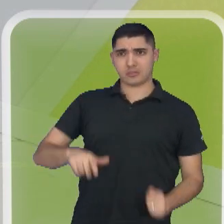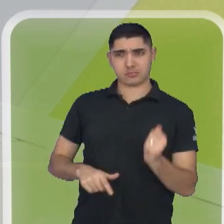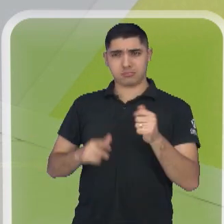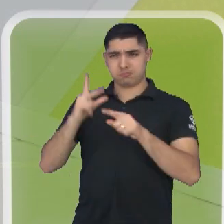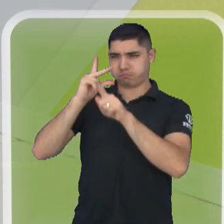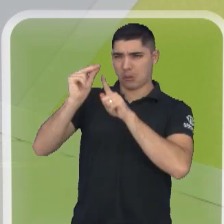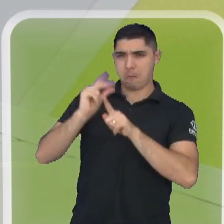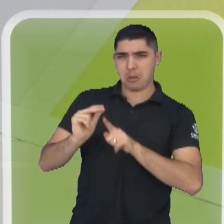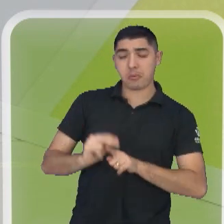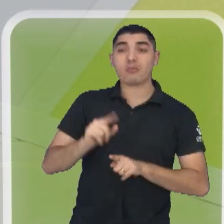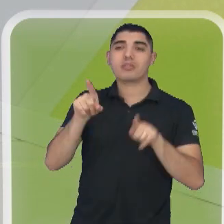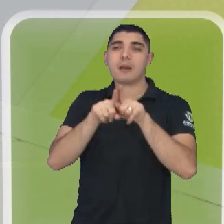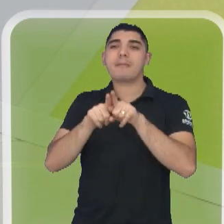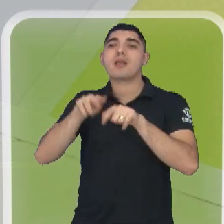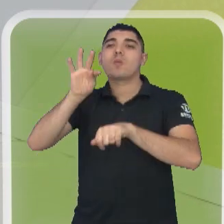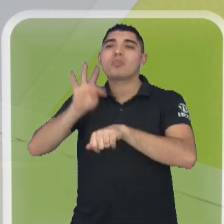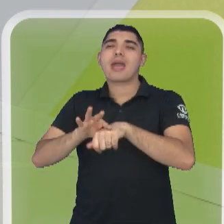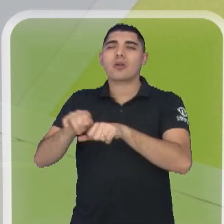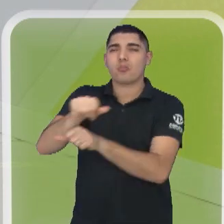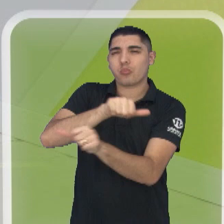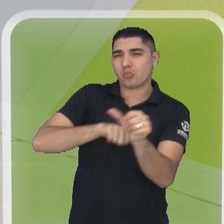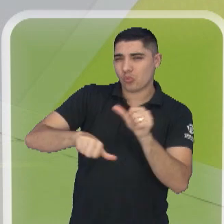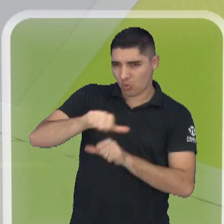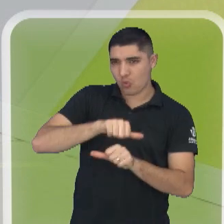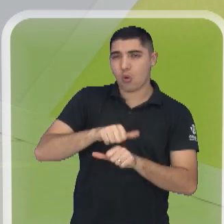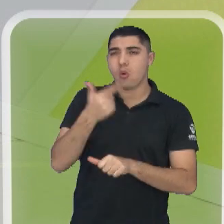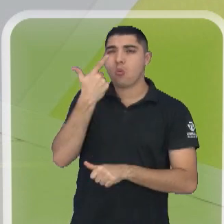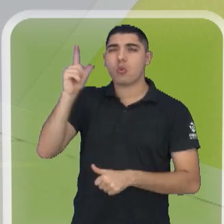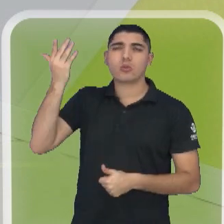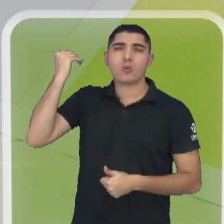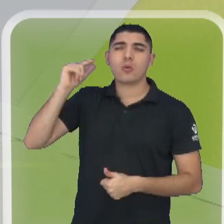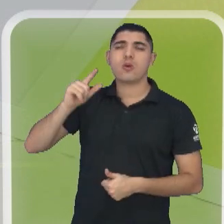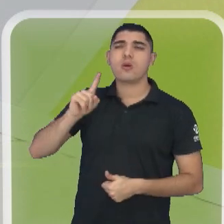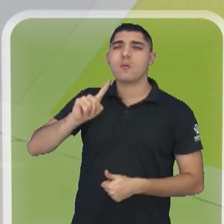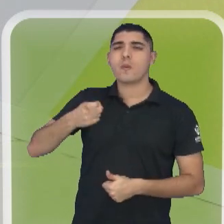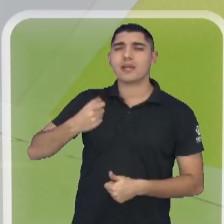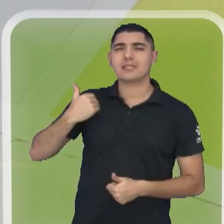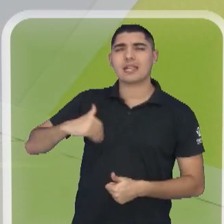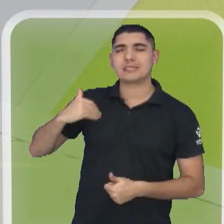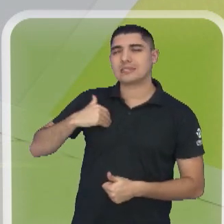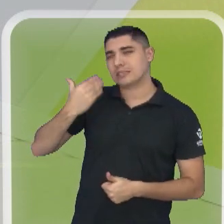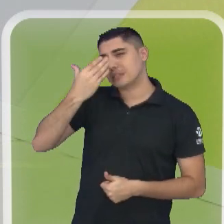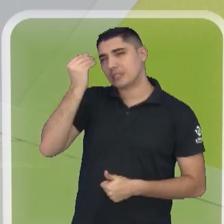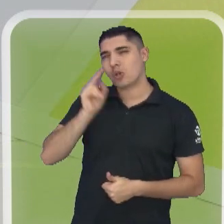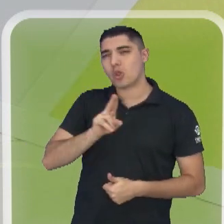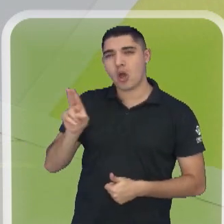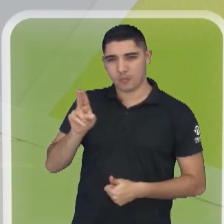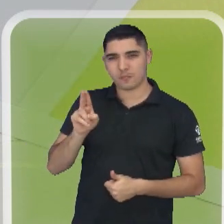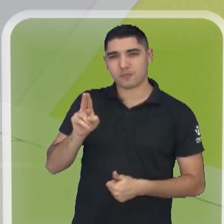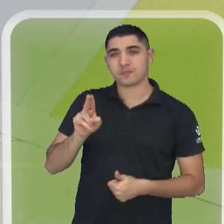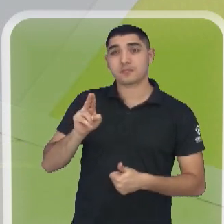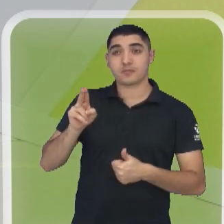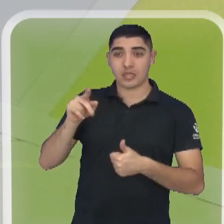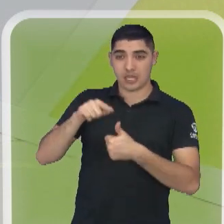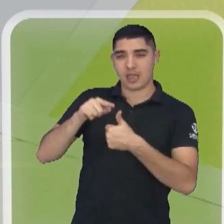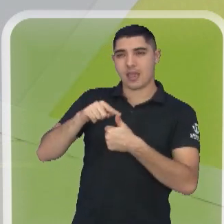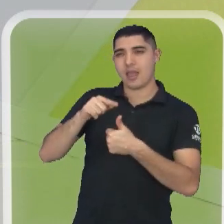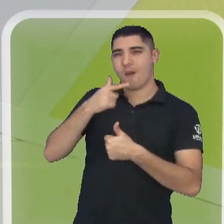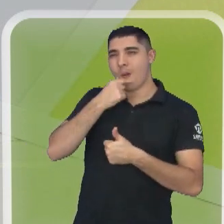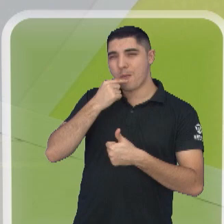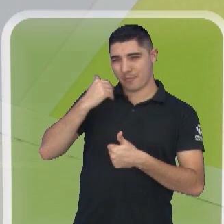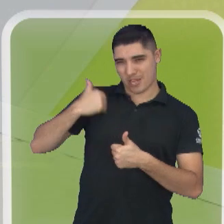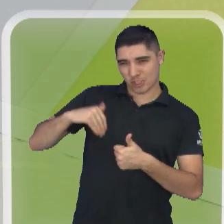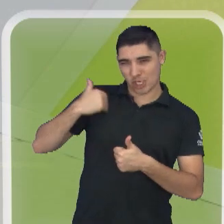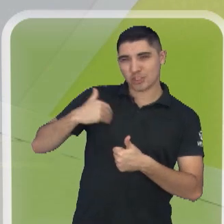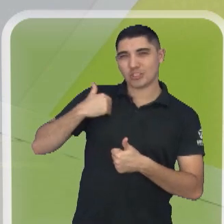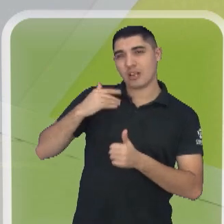de técnico, saiu o argentino, me fugiu o nome. o do técnico argentino que foi para a seleção argentina